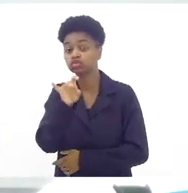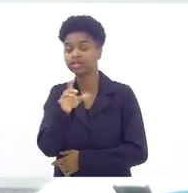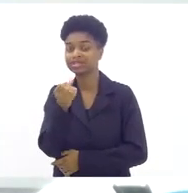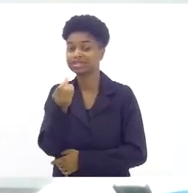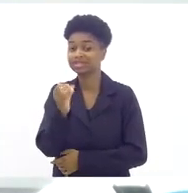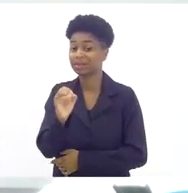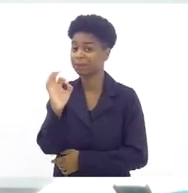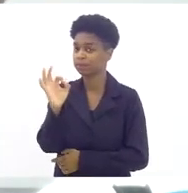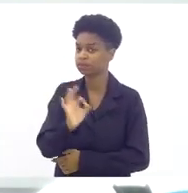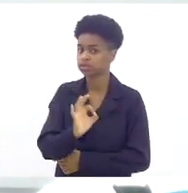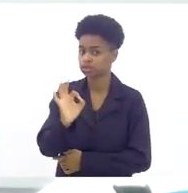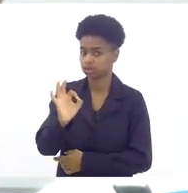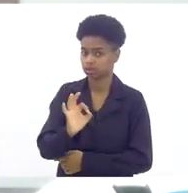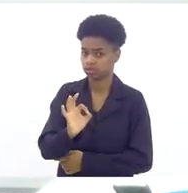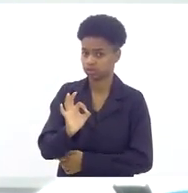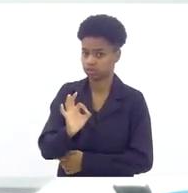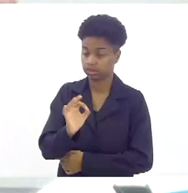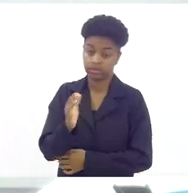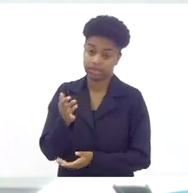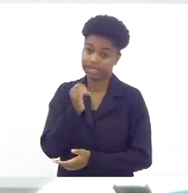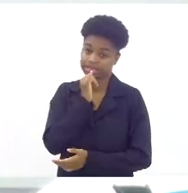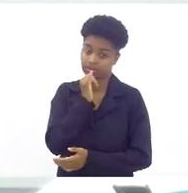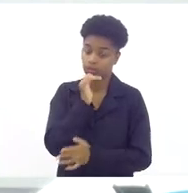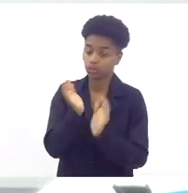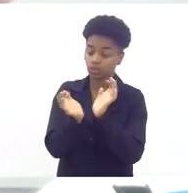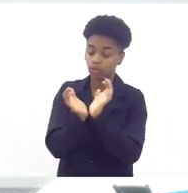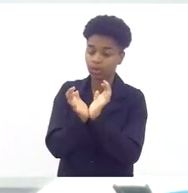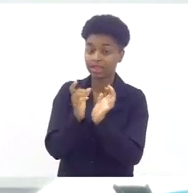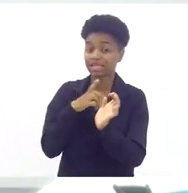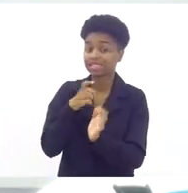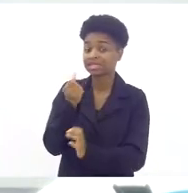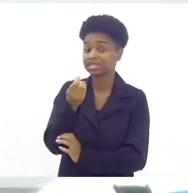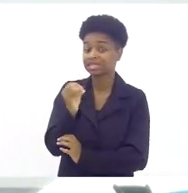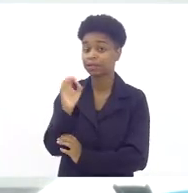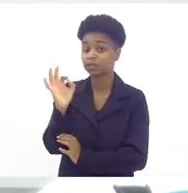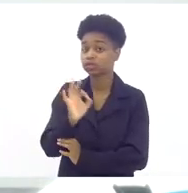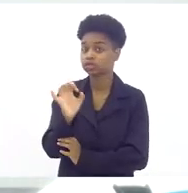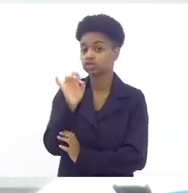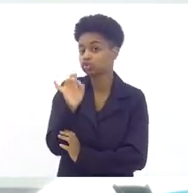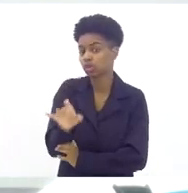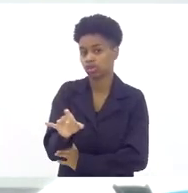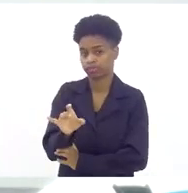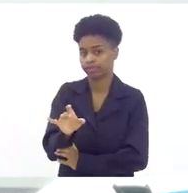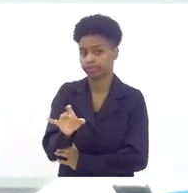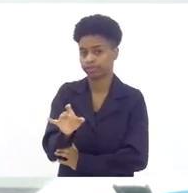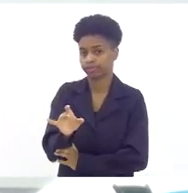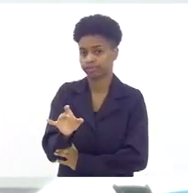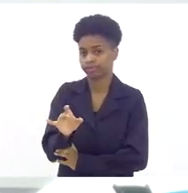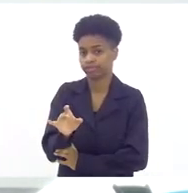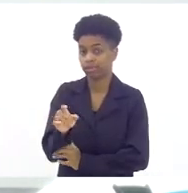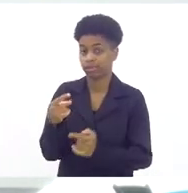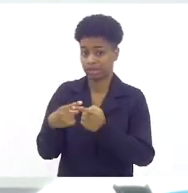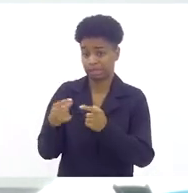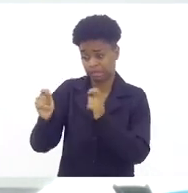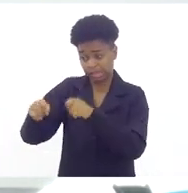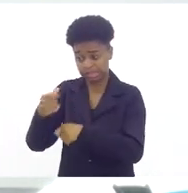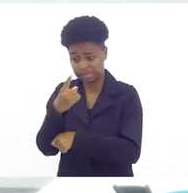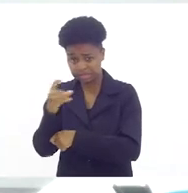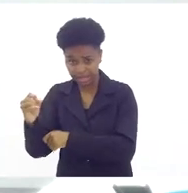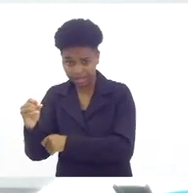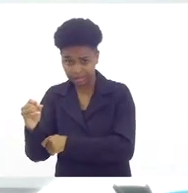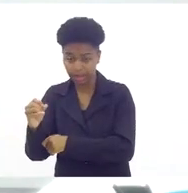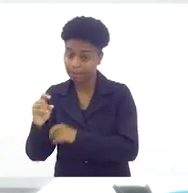o número de turmas eu só tenho 60% do que eu teria de capacidade